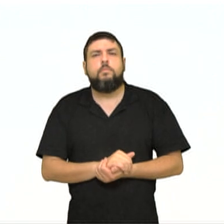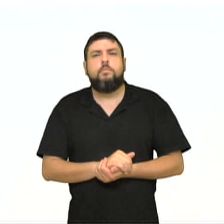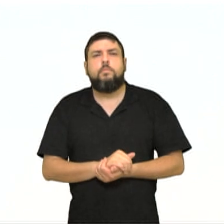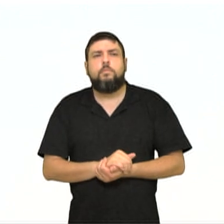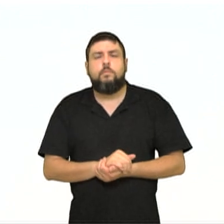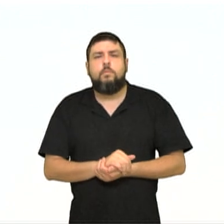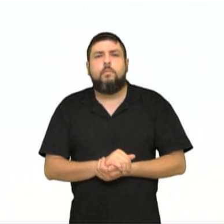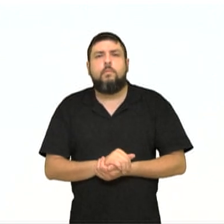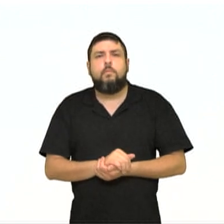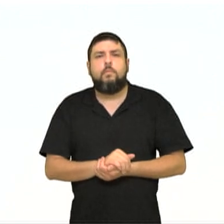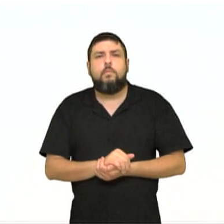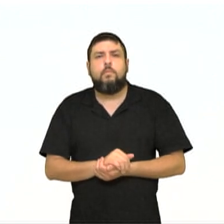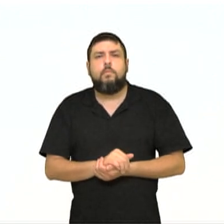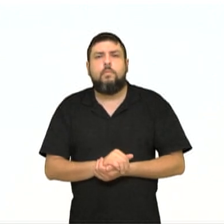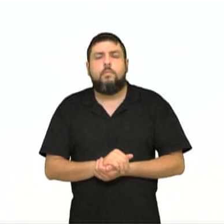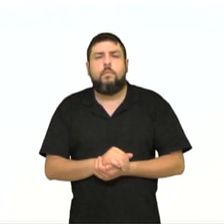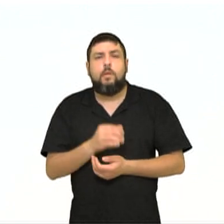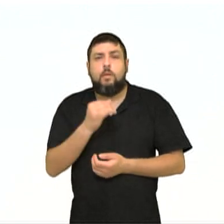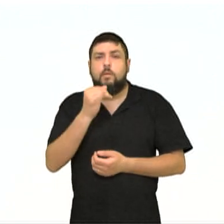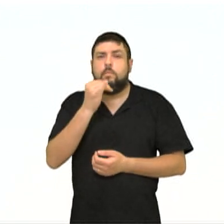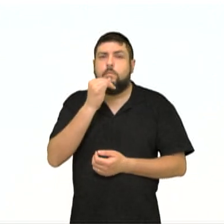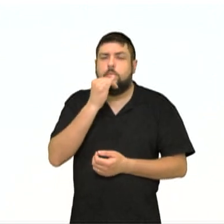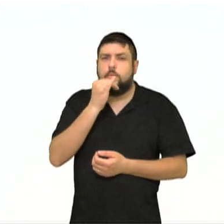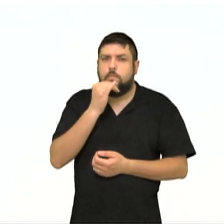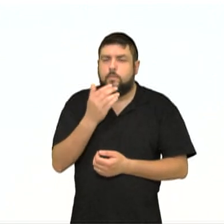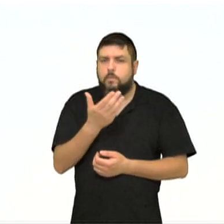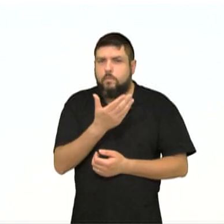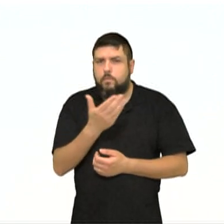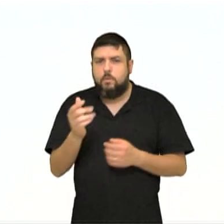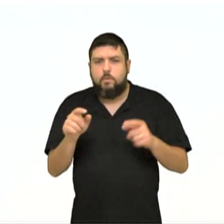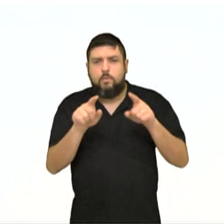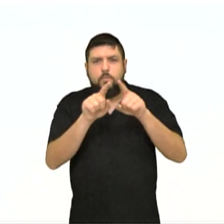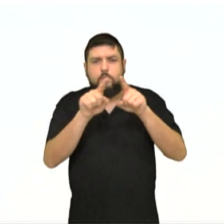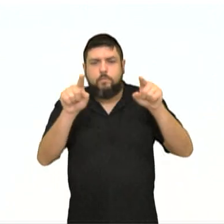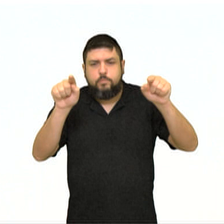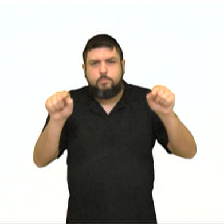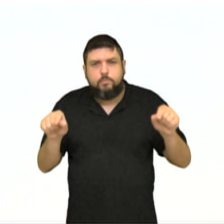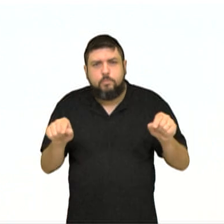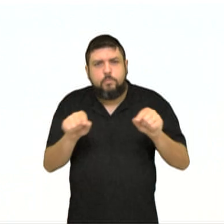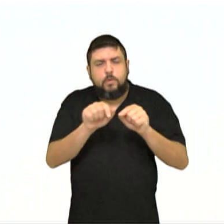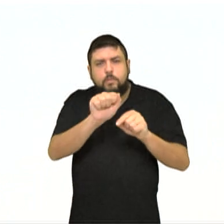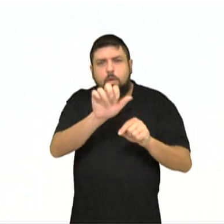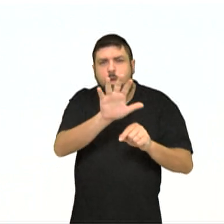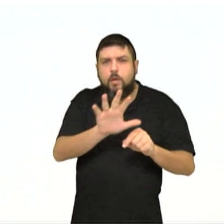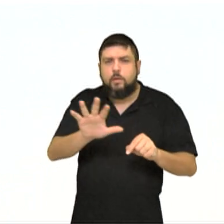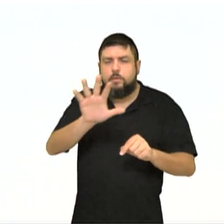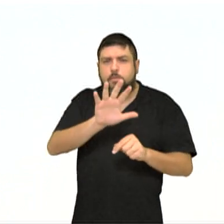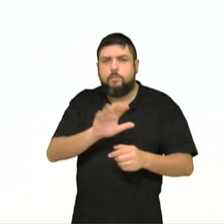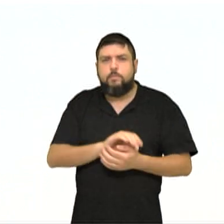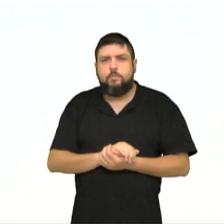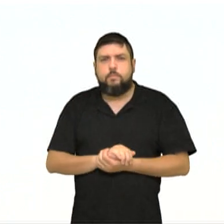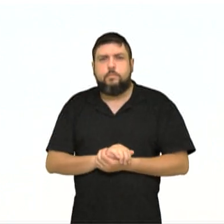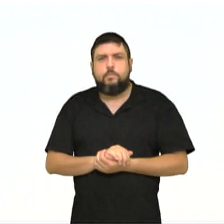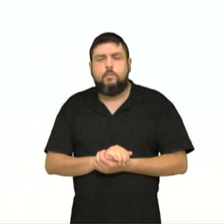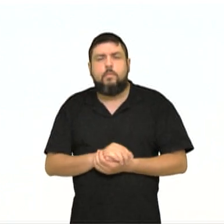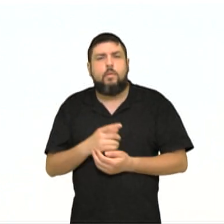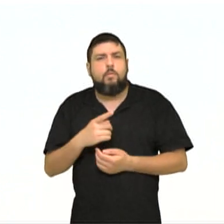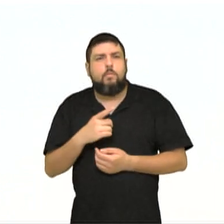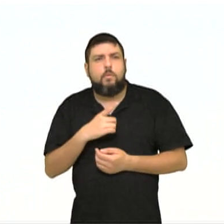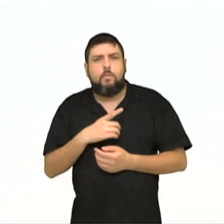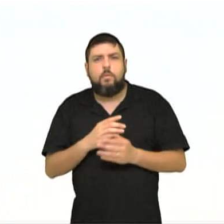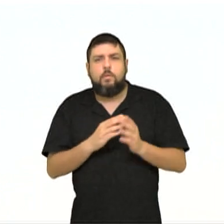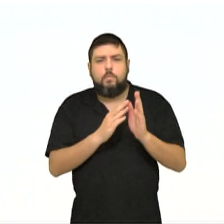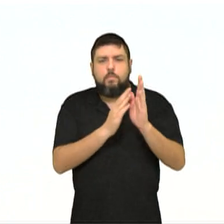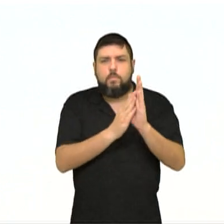Na fatoração, eu tenho aqui como exemplo para vocês a área de um retângulo. Então, este retângulo ele tem 3